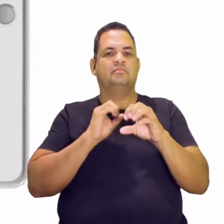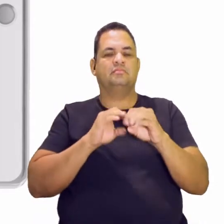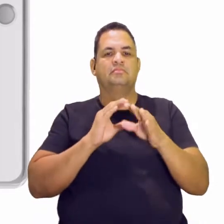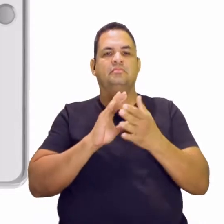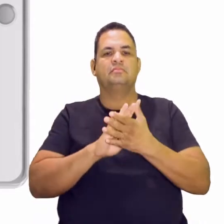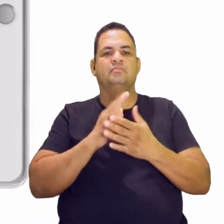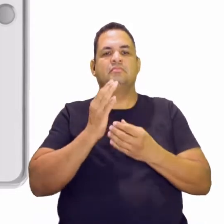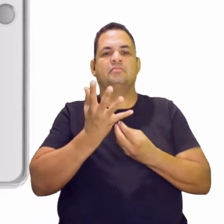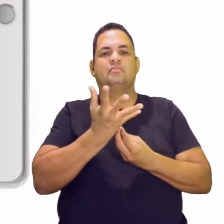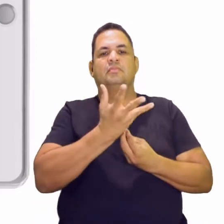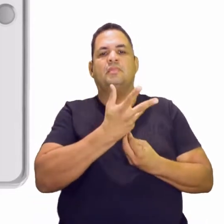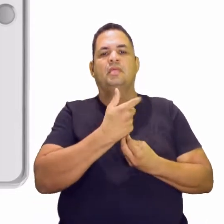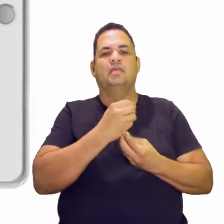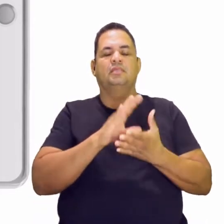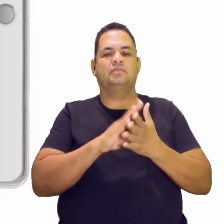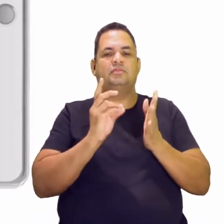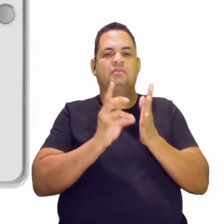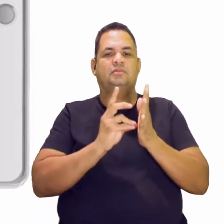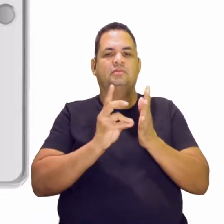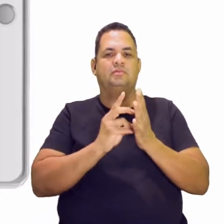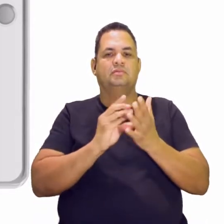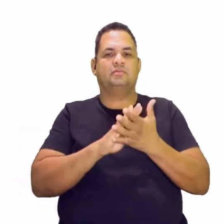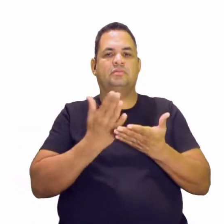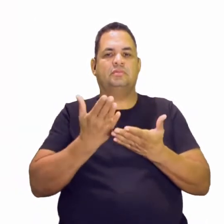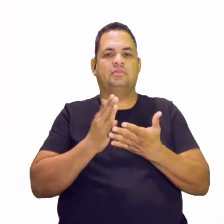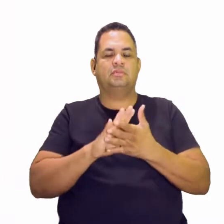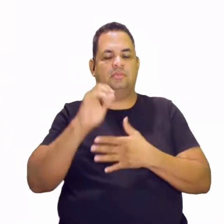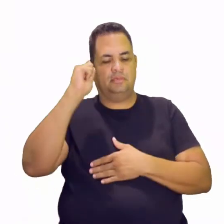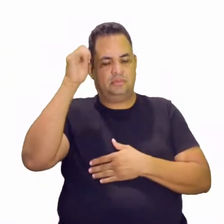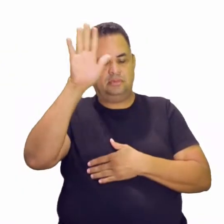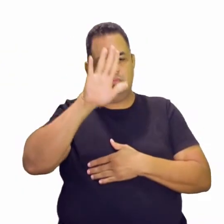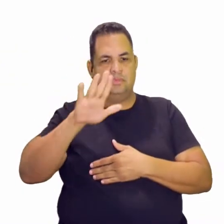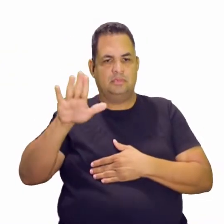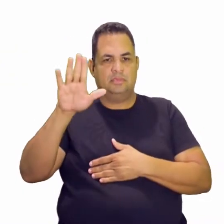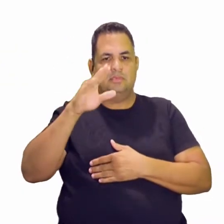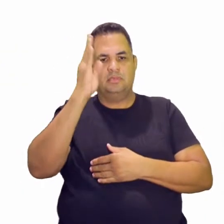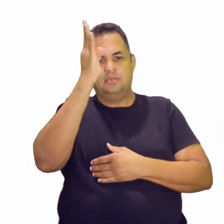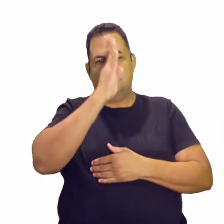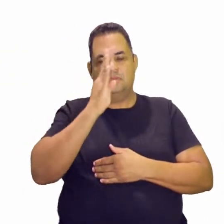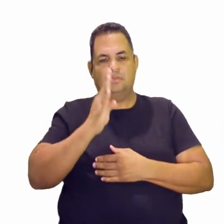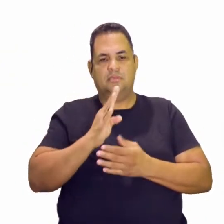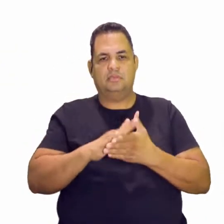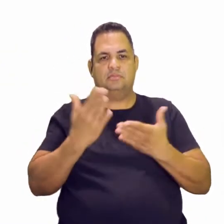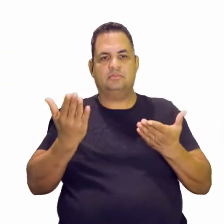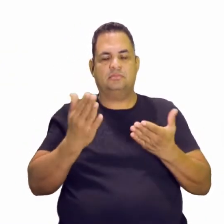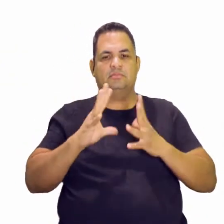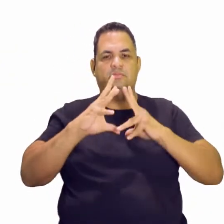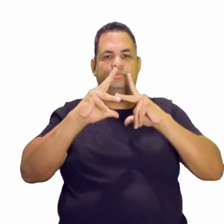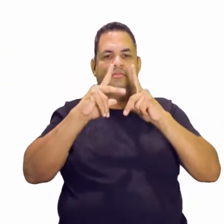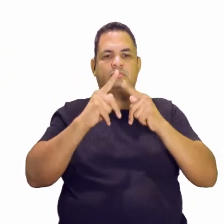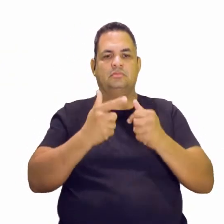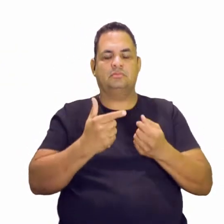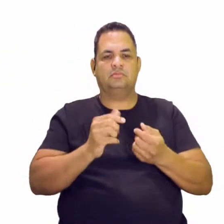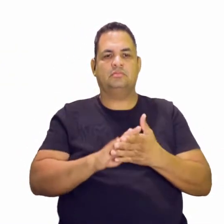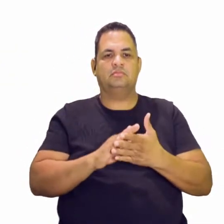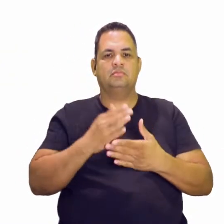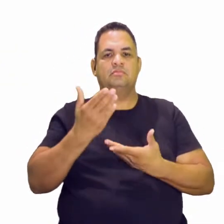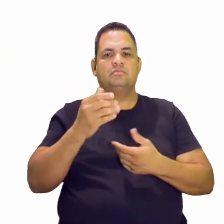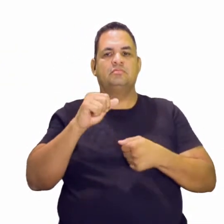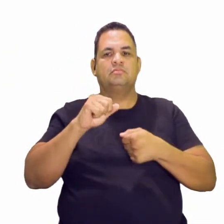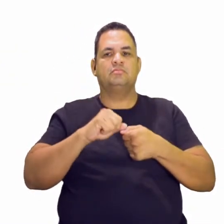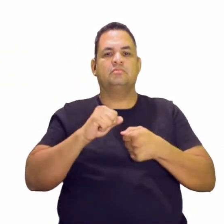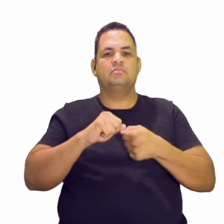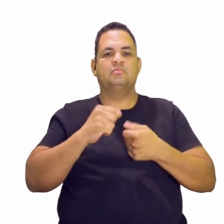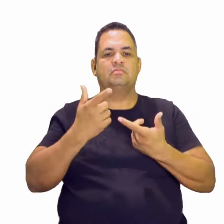indígena, africana e afro-brasileira. Então, a arte indígena são todas as